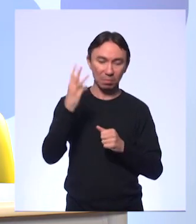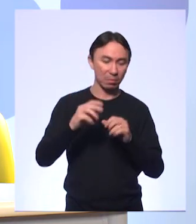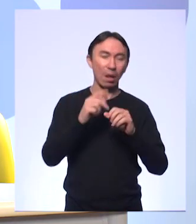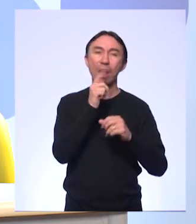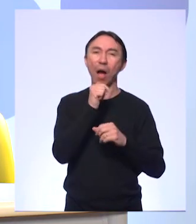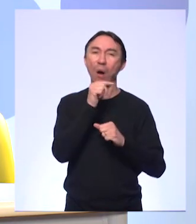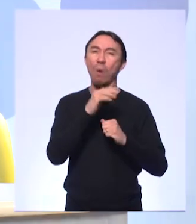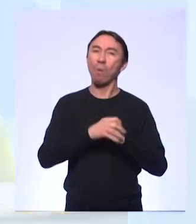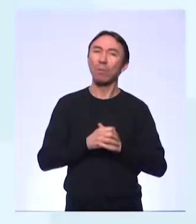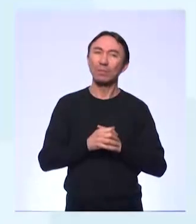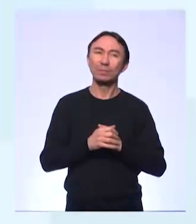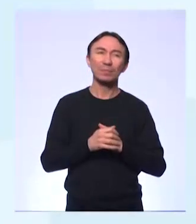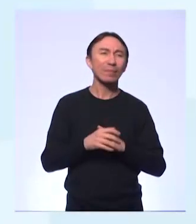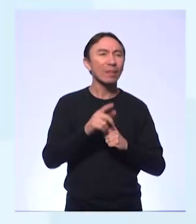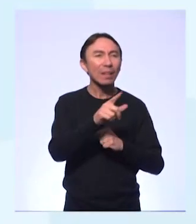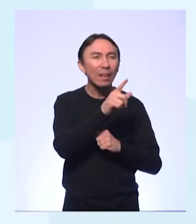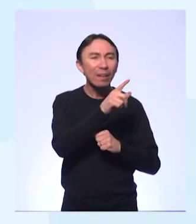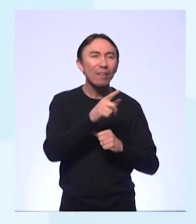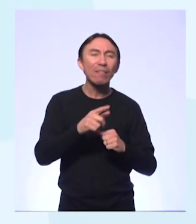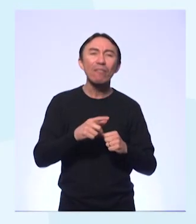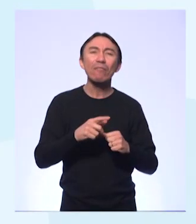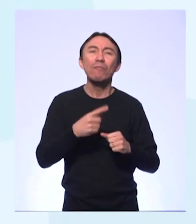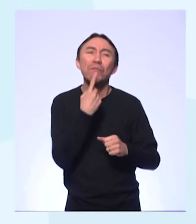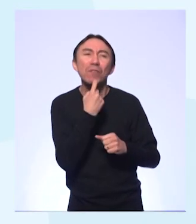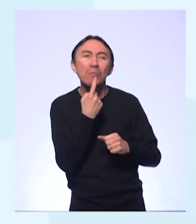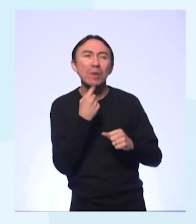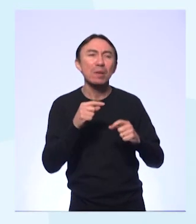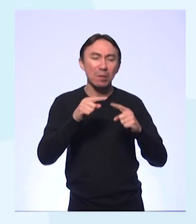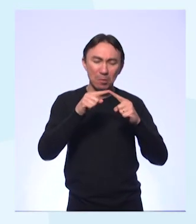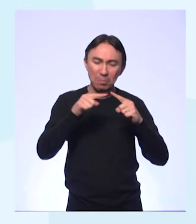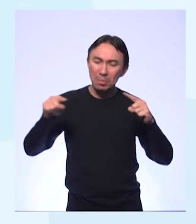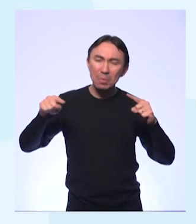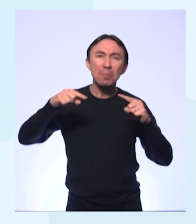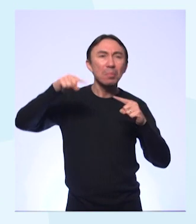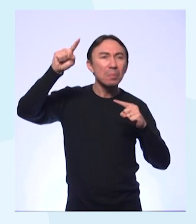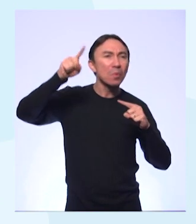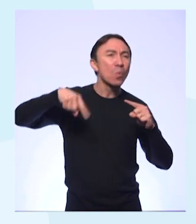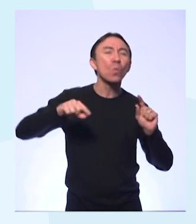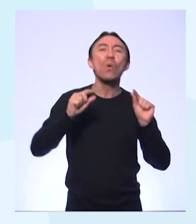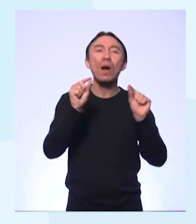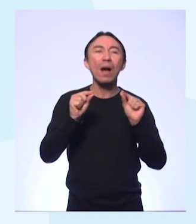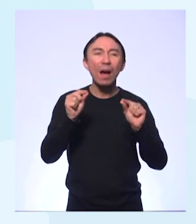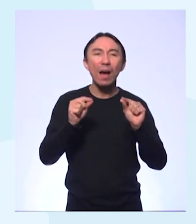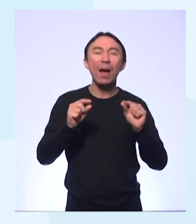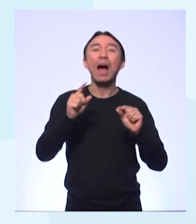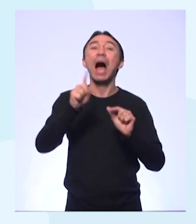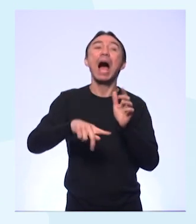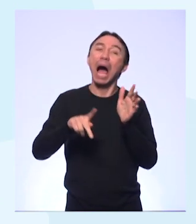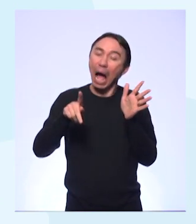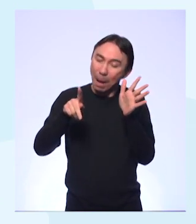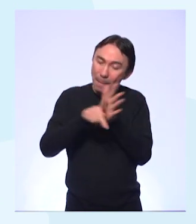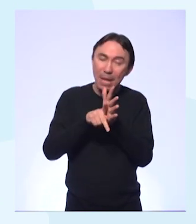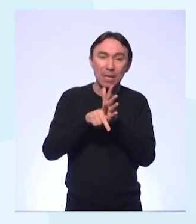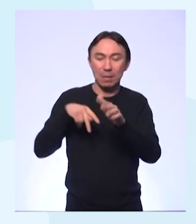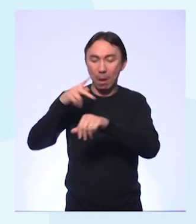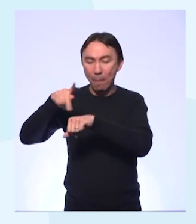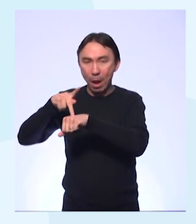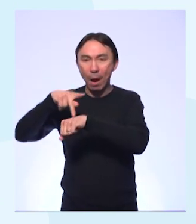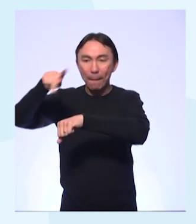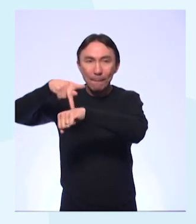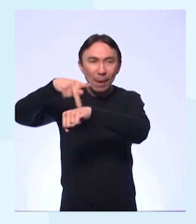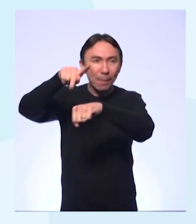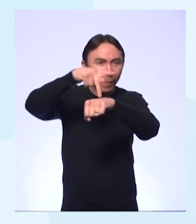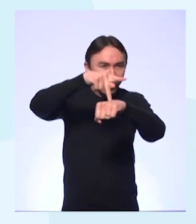mapa, professor, indicam as placas ou não? Não, aí mostra os limites dos países. Ah, entendi. Tá? Os limites dos países,